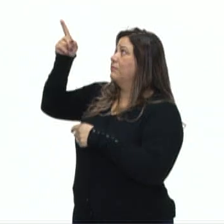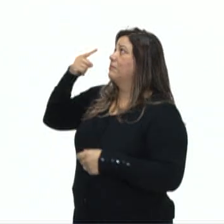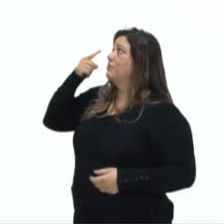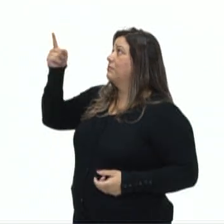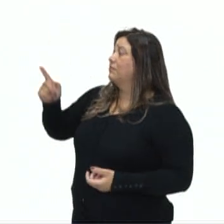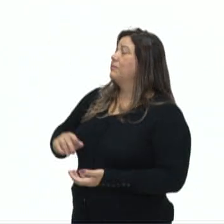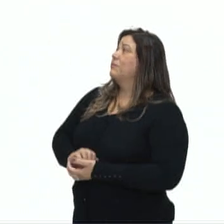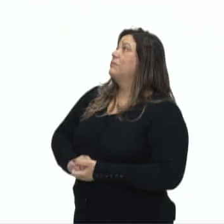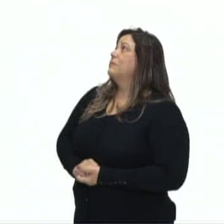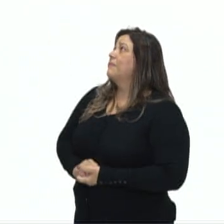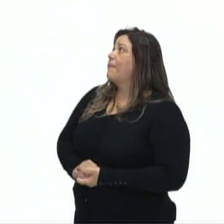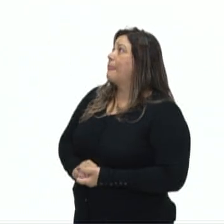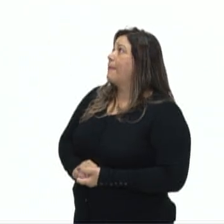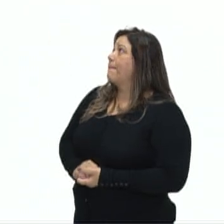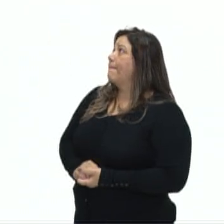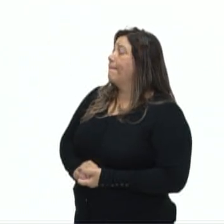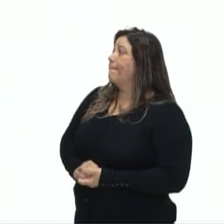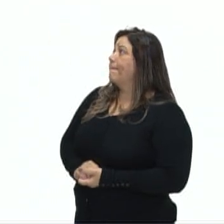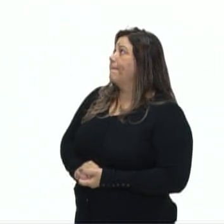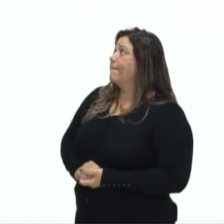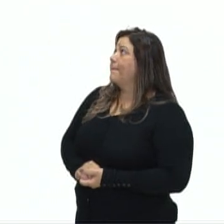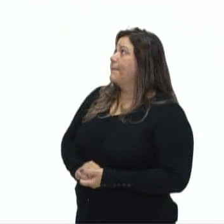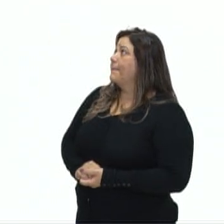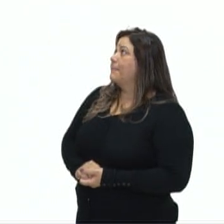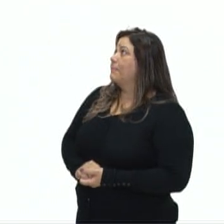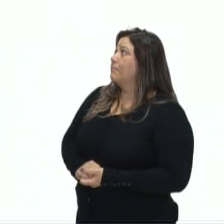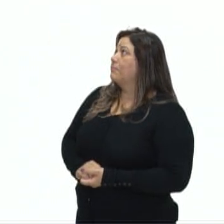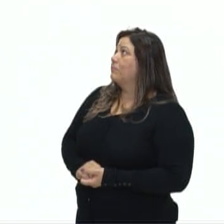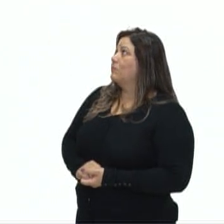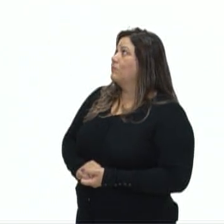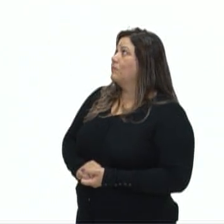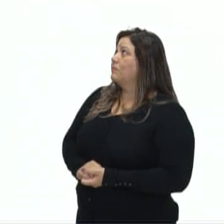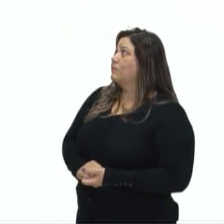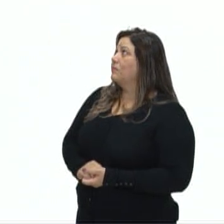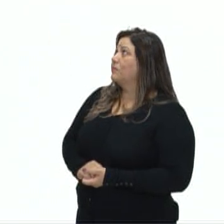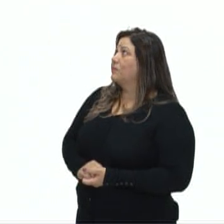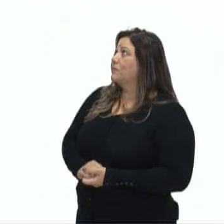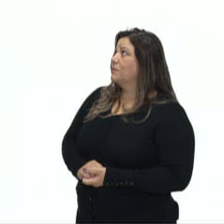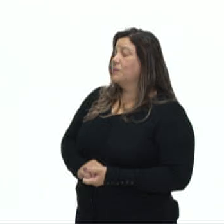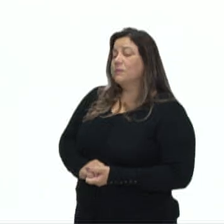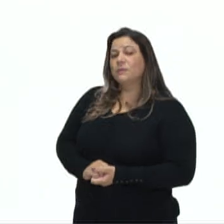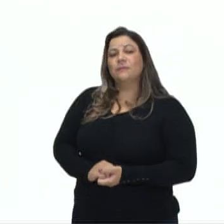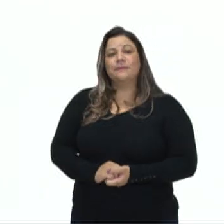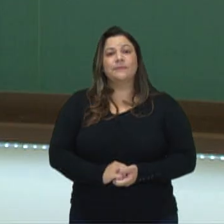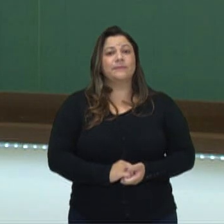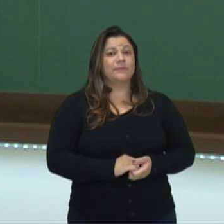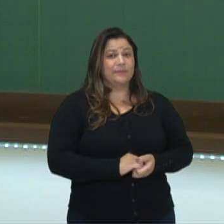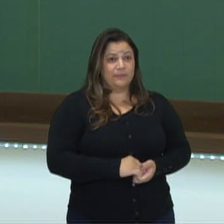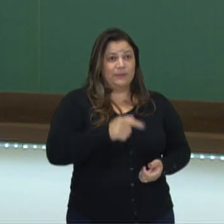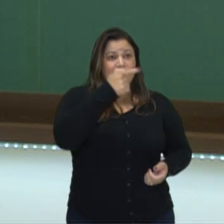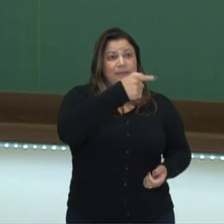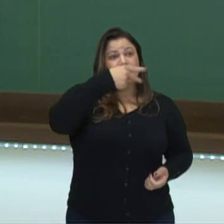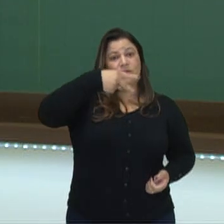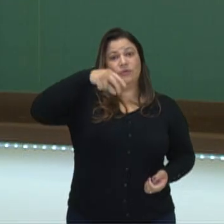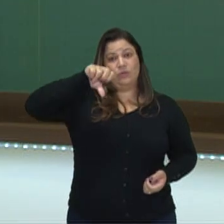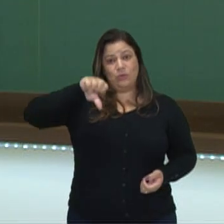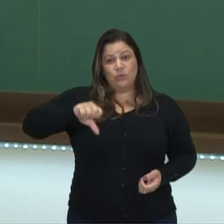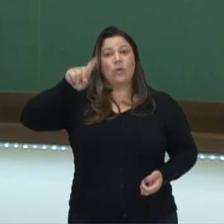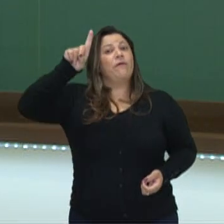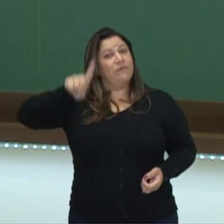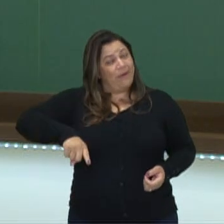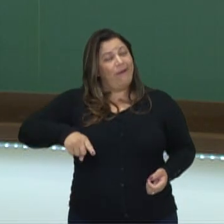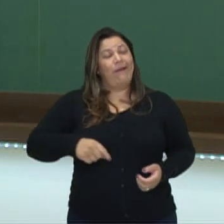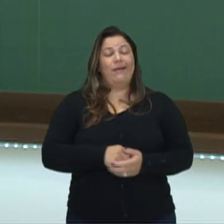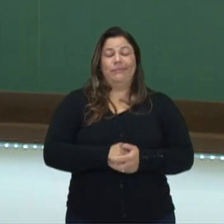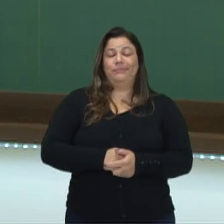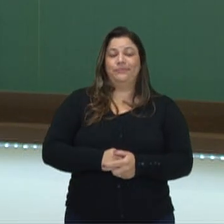27. Dá por 3 de novo, que é 9. Dá por 3 de novo, que é 3. 729 é um número quadrado